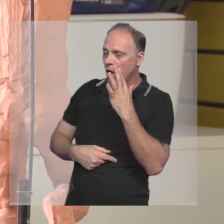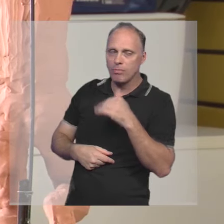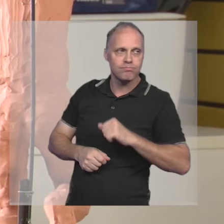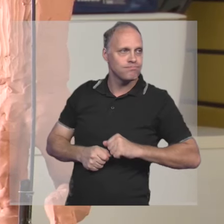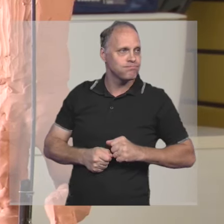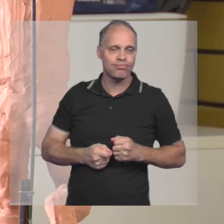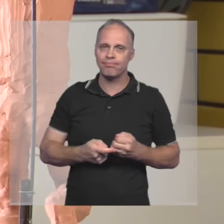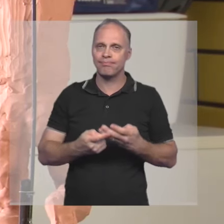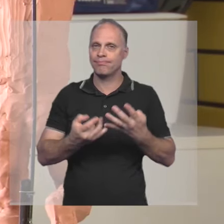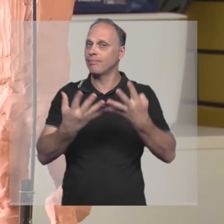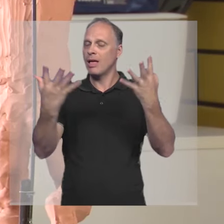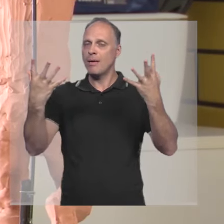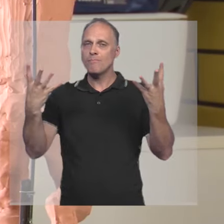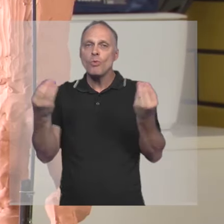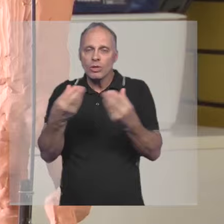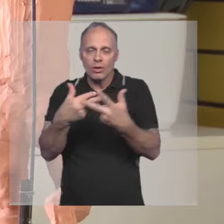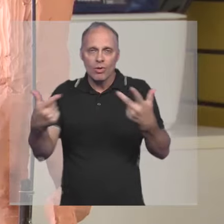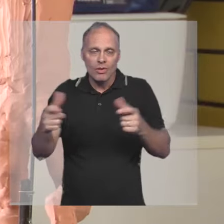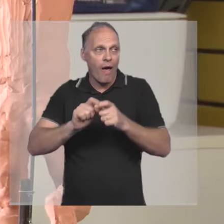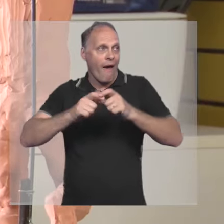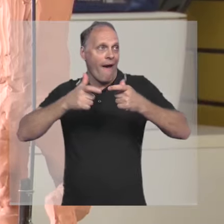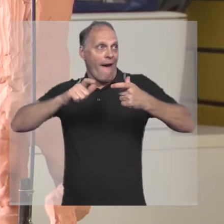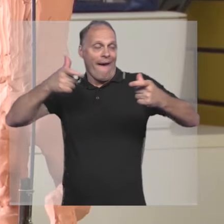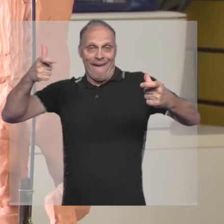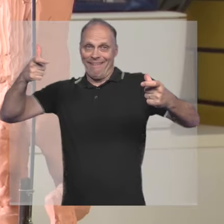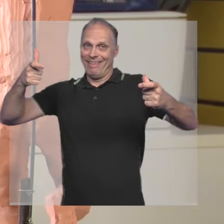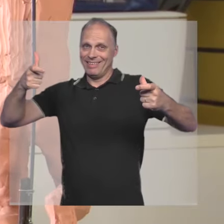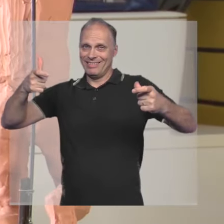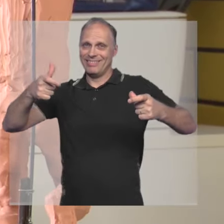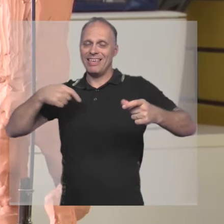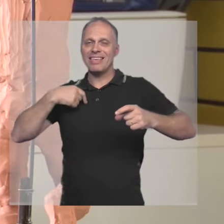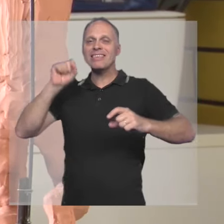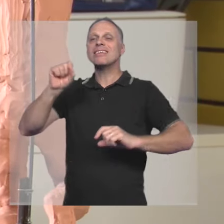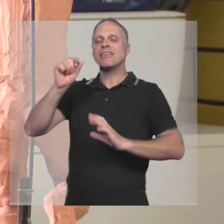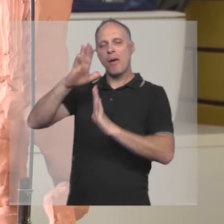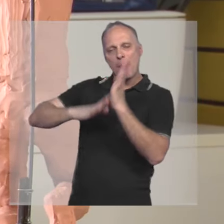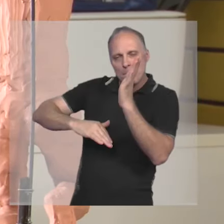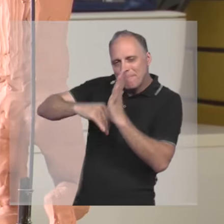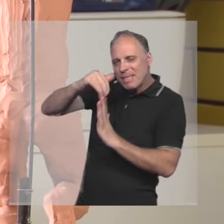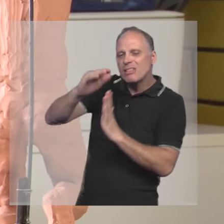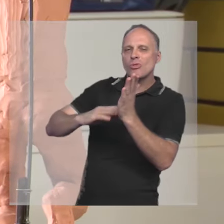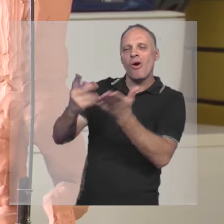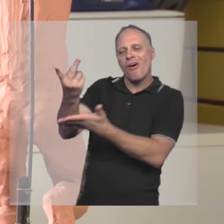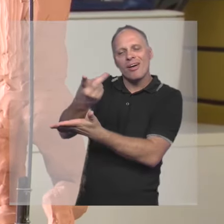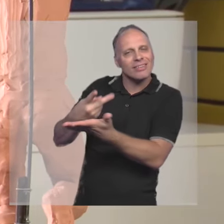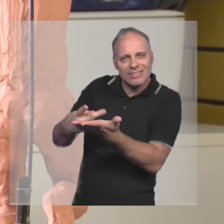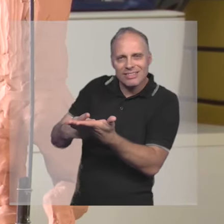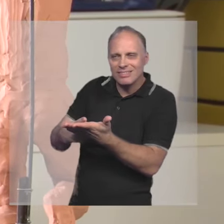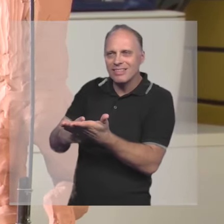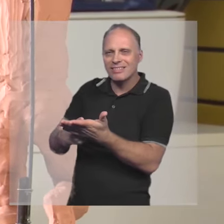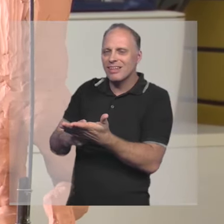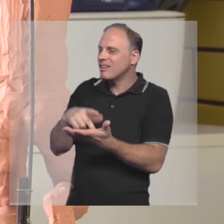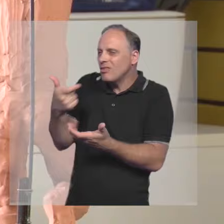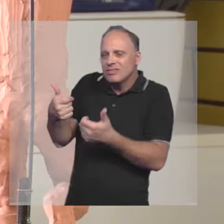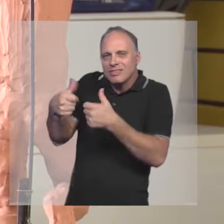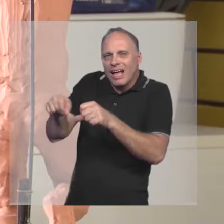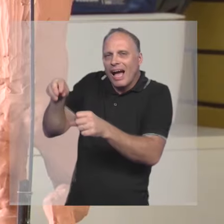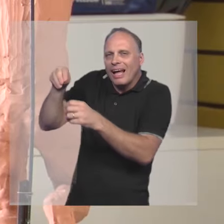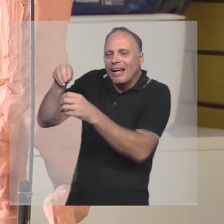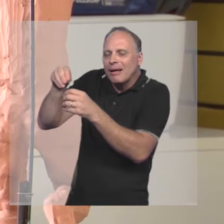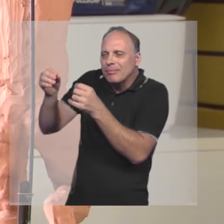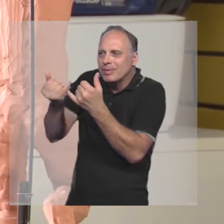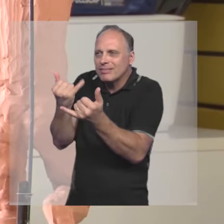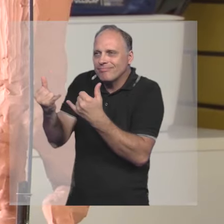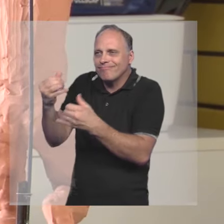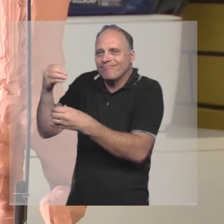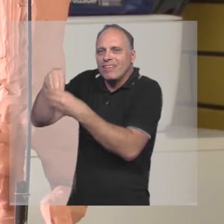isso é doido, é algo... É um mainstream que o pintor, que o desenhista não faz parte